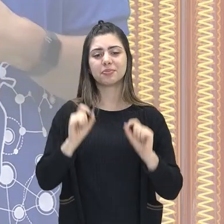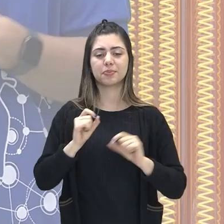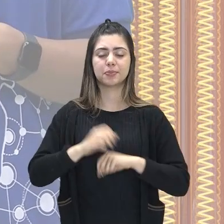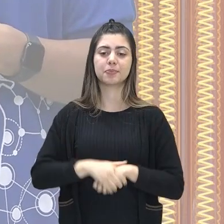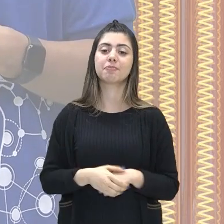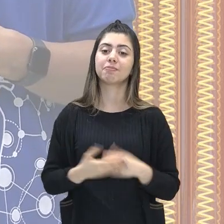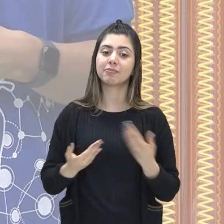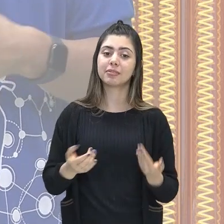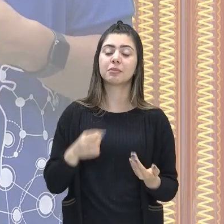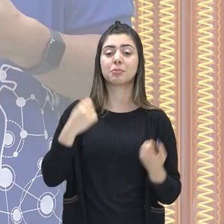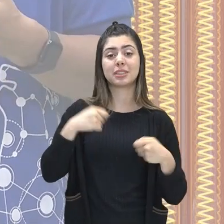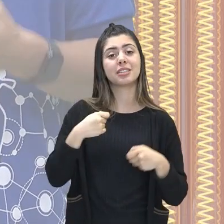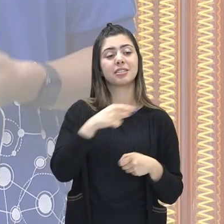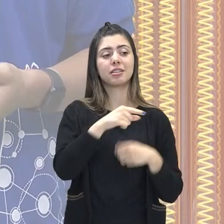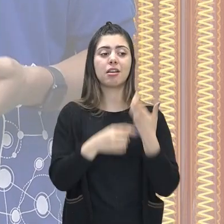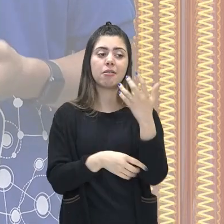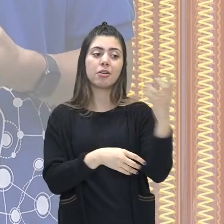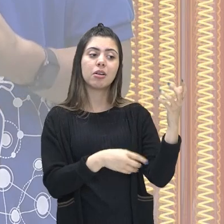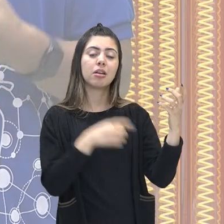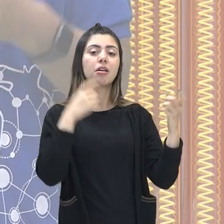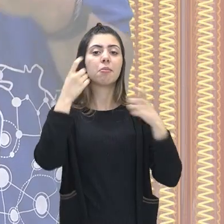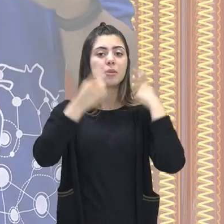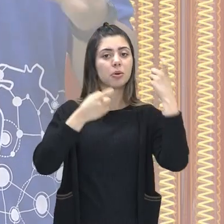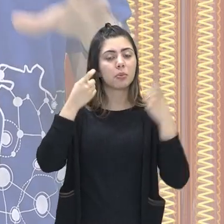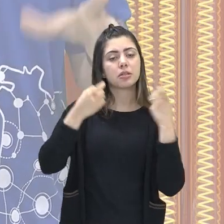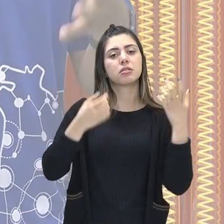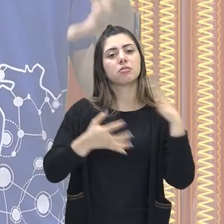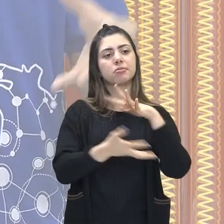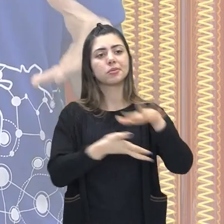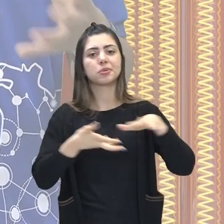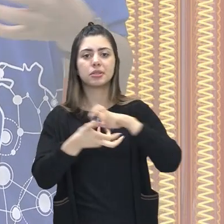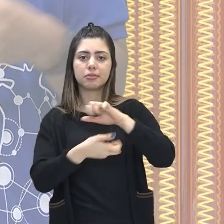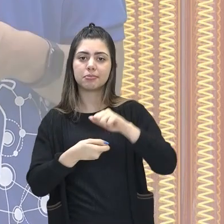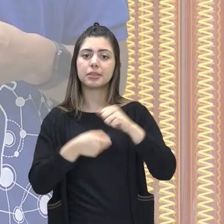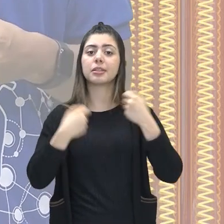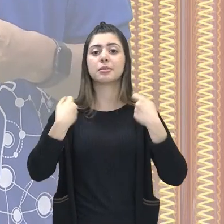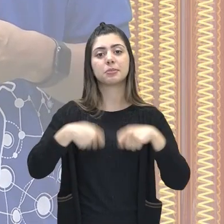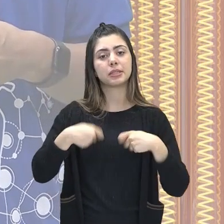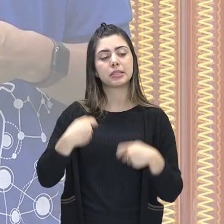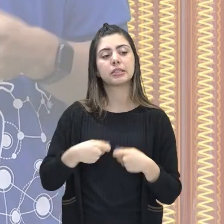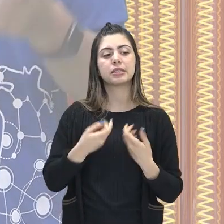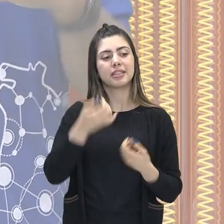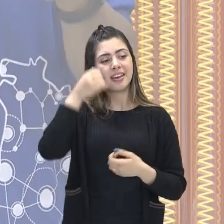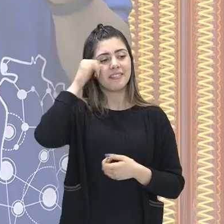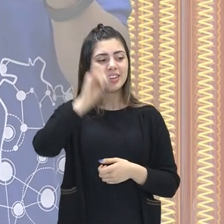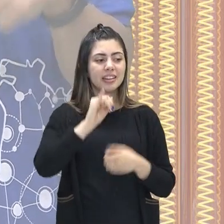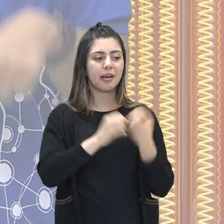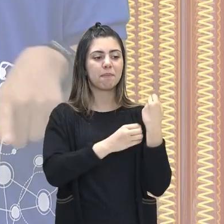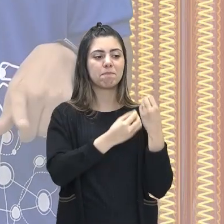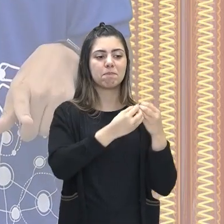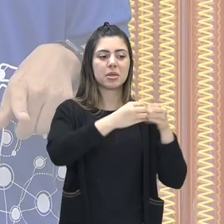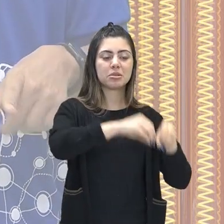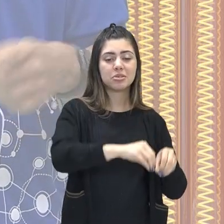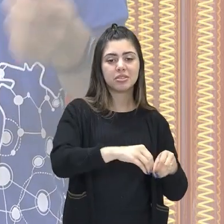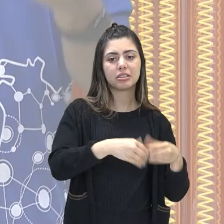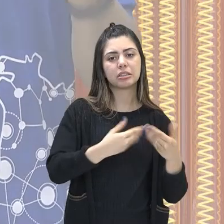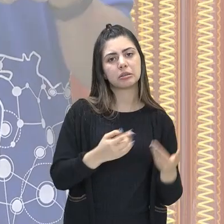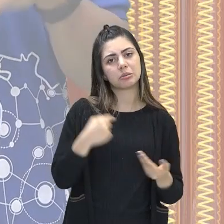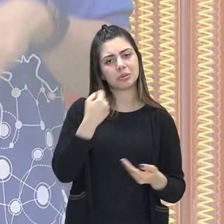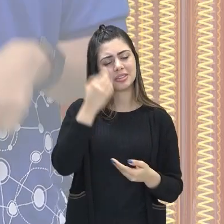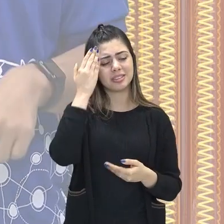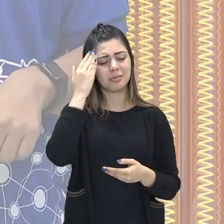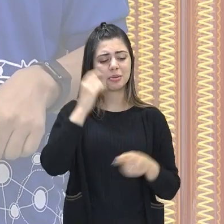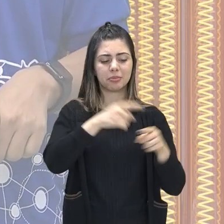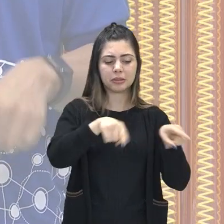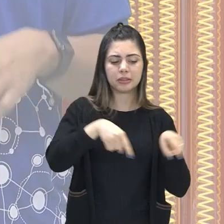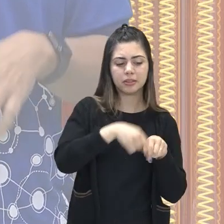a preocupação com a questão ambiental, sustentabilidade, né, para não prejudicar o meio ambiente, onde o próprio gado vive e onde